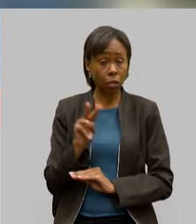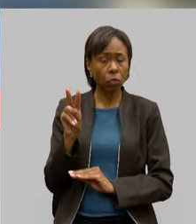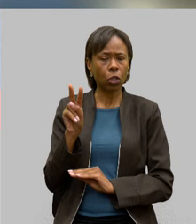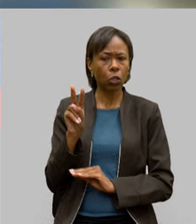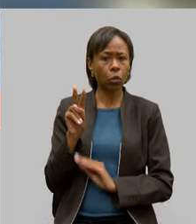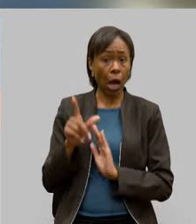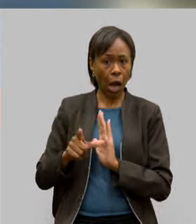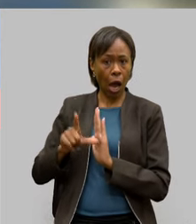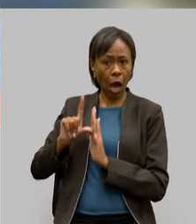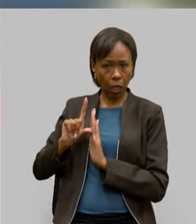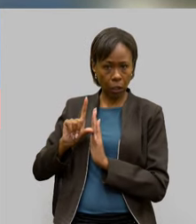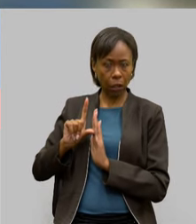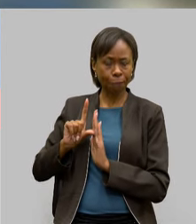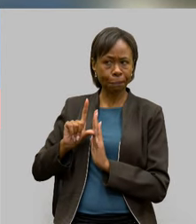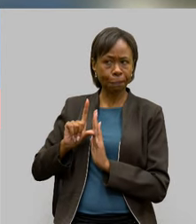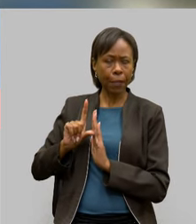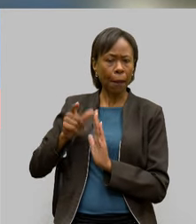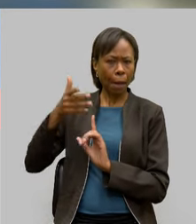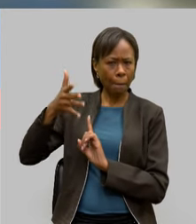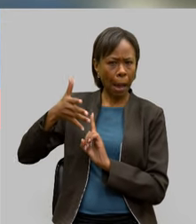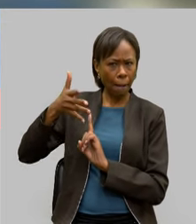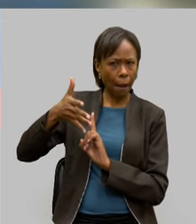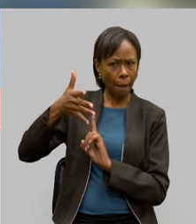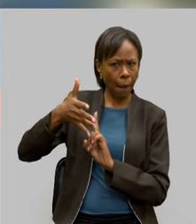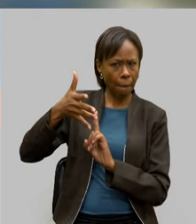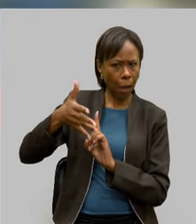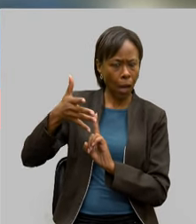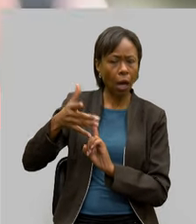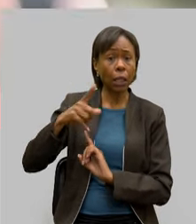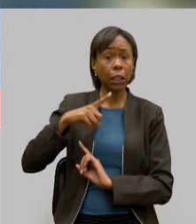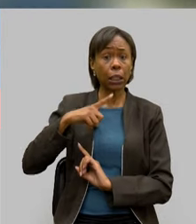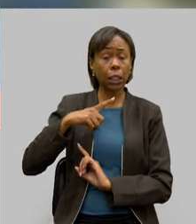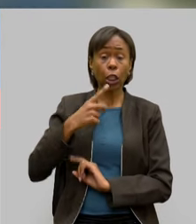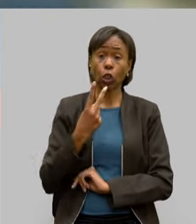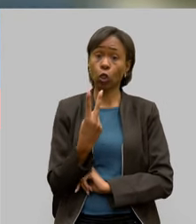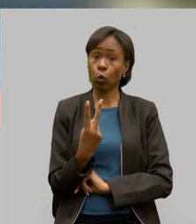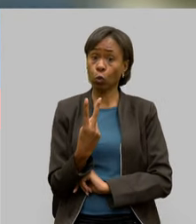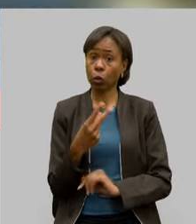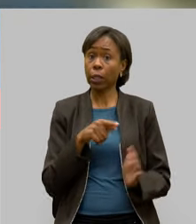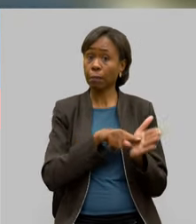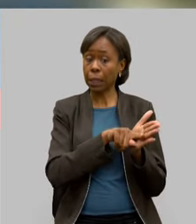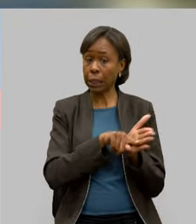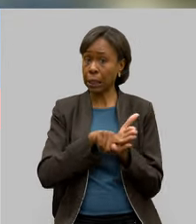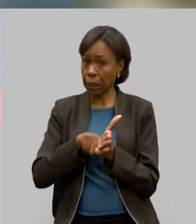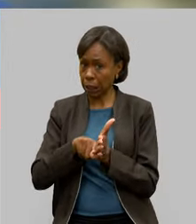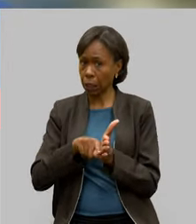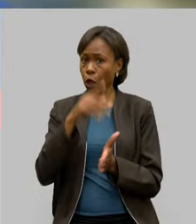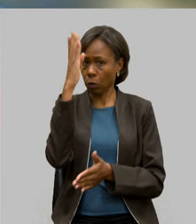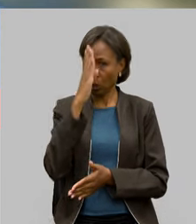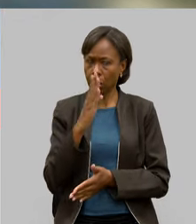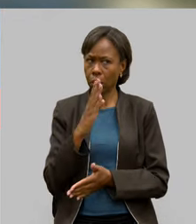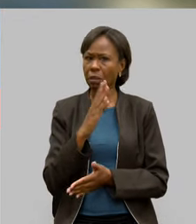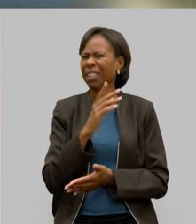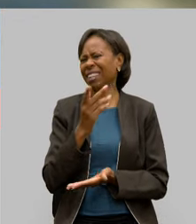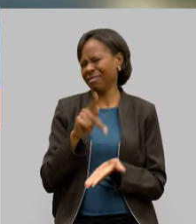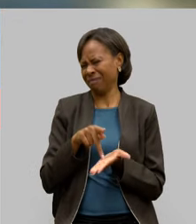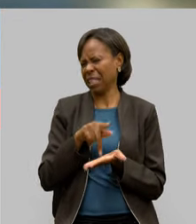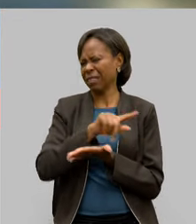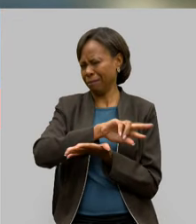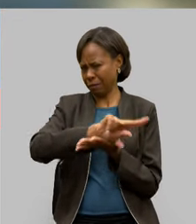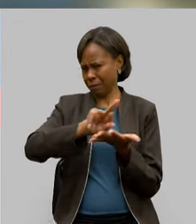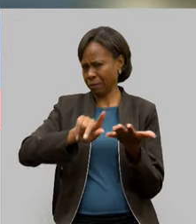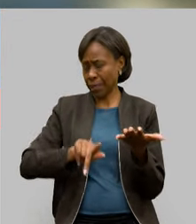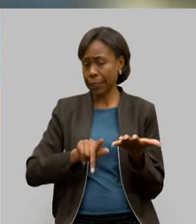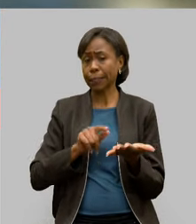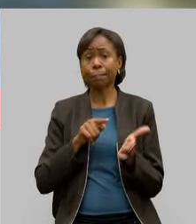anteriores né que existem algumas pesquisas já sendo feitas no Brasil na verdade várias pesquisas né Essas pesquisas